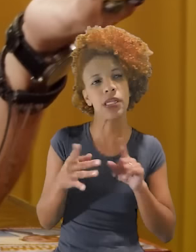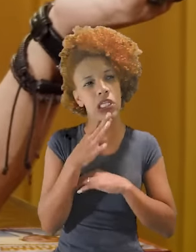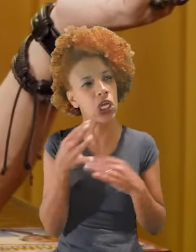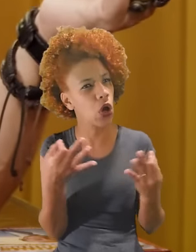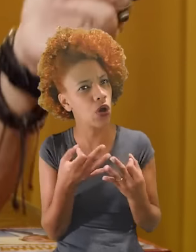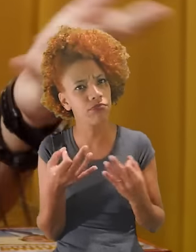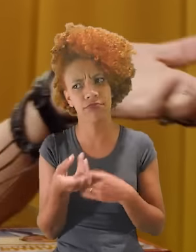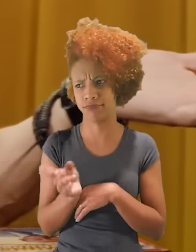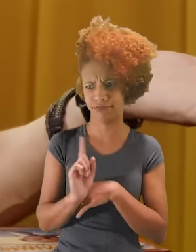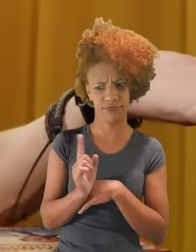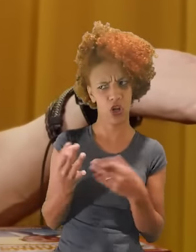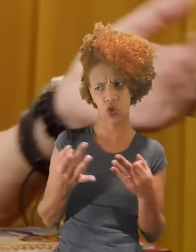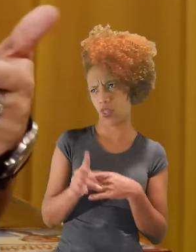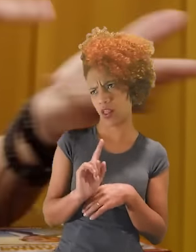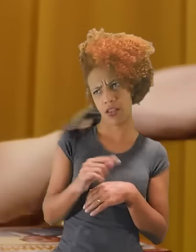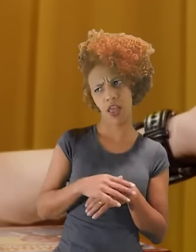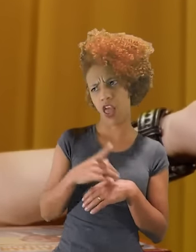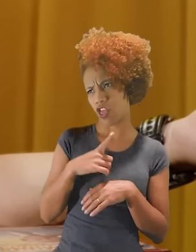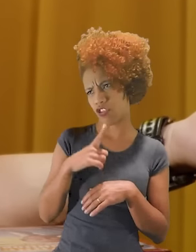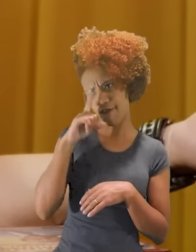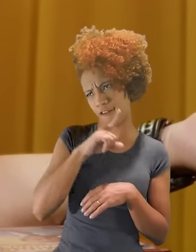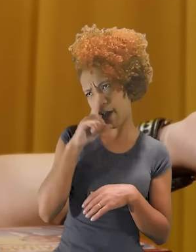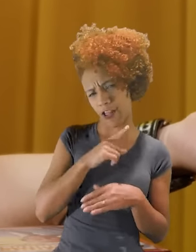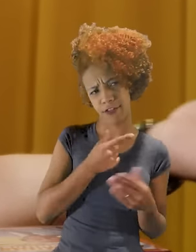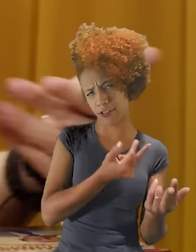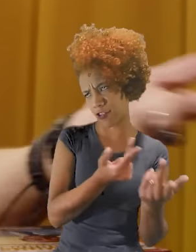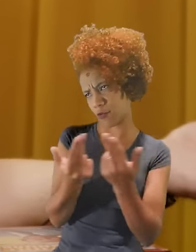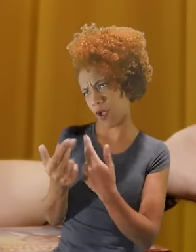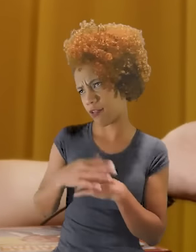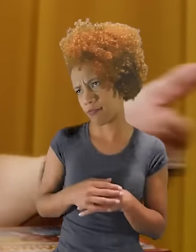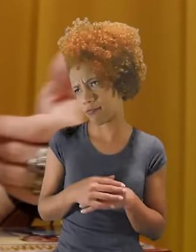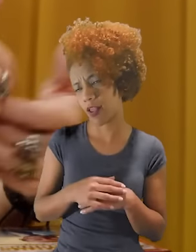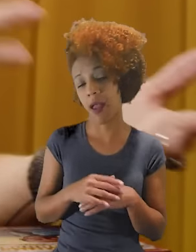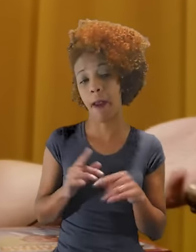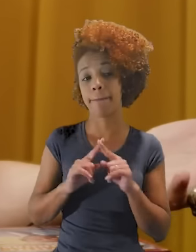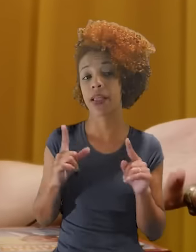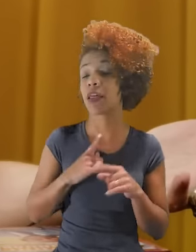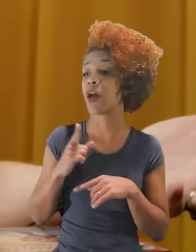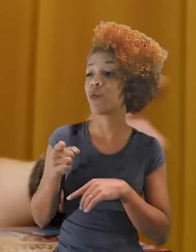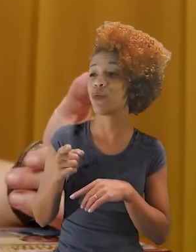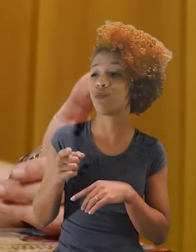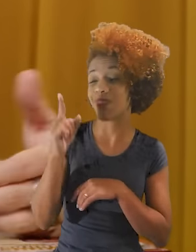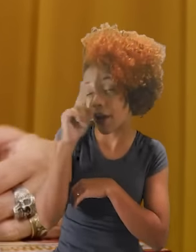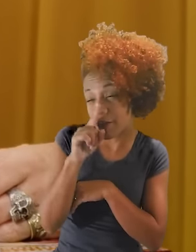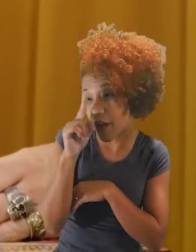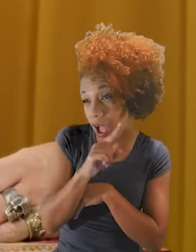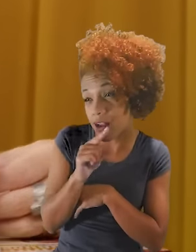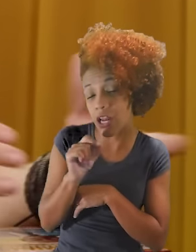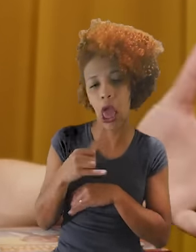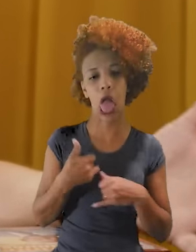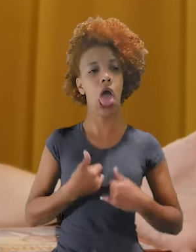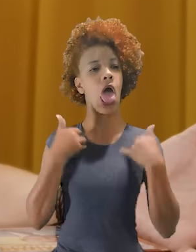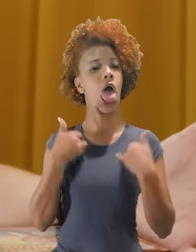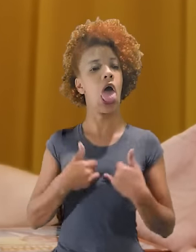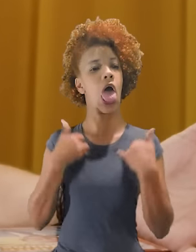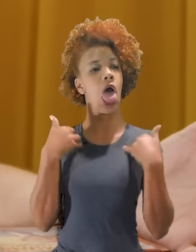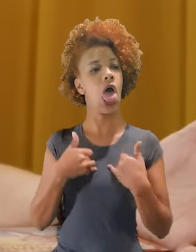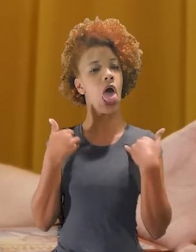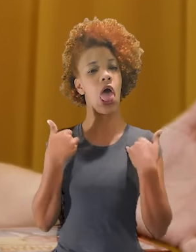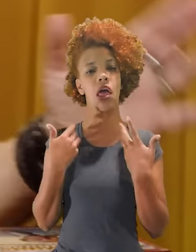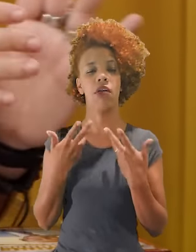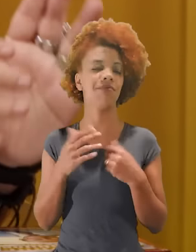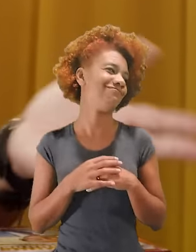cara era perfeito. Eu falei, não, lógico que ele não era perfeito, lógico que ele tinha defeito com um monte de gente. Eu falei, um dos defeitos clássicos do Walt Disney, ele era um puta cara egocêntrico pra caramba.